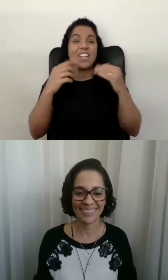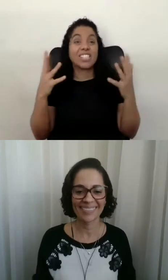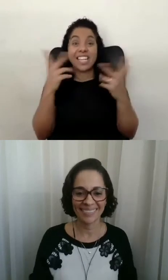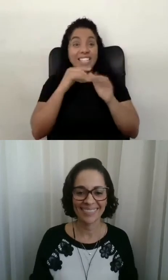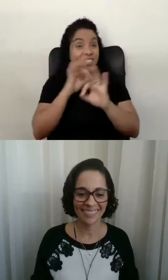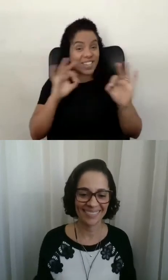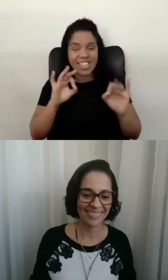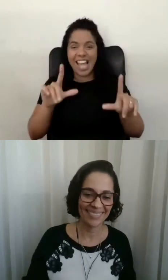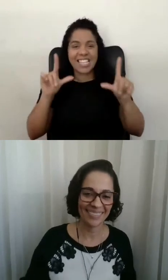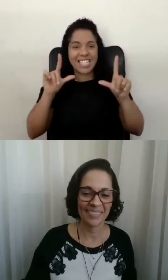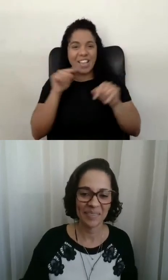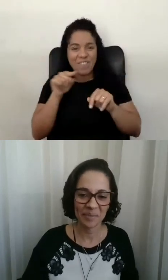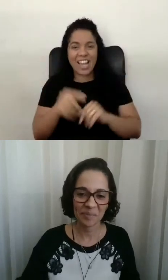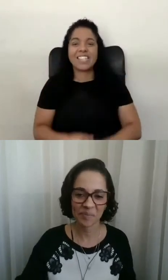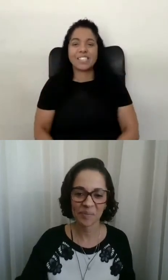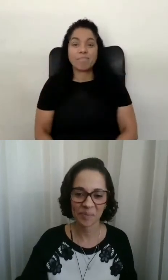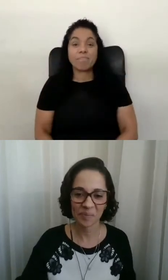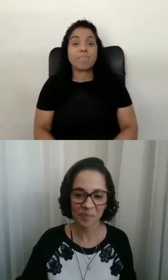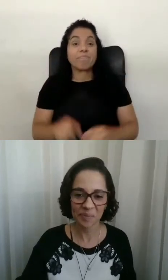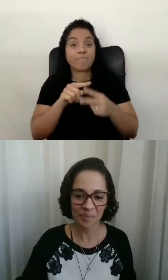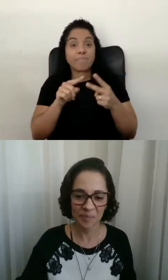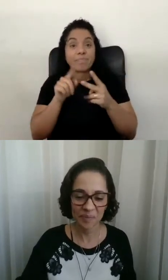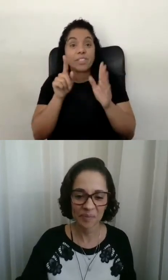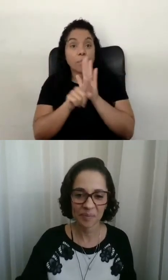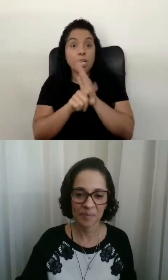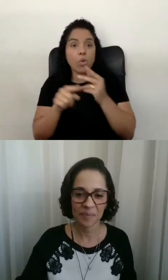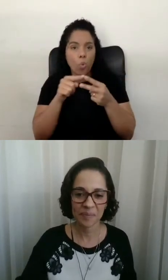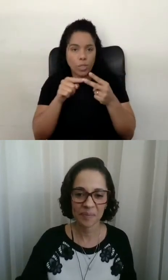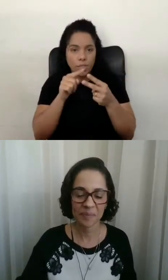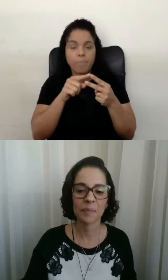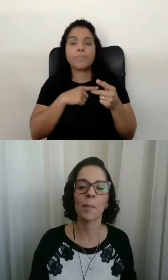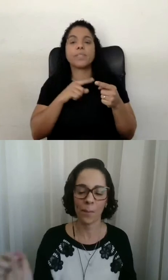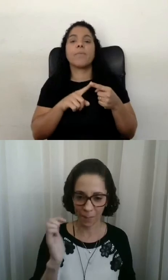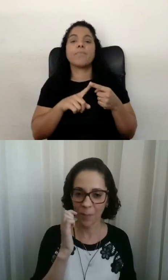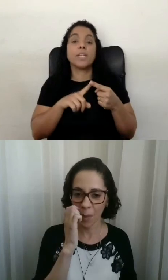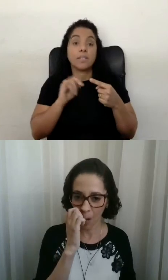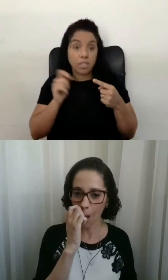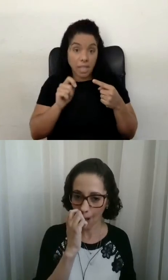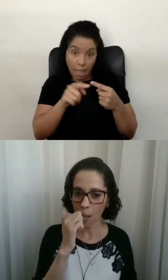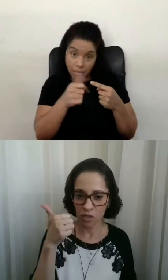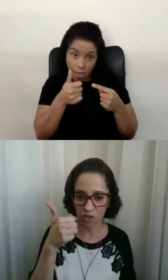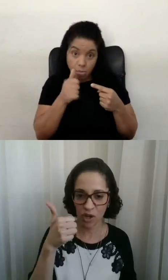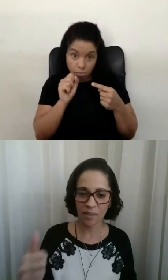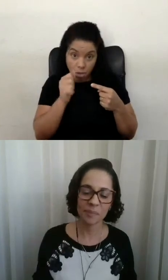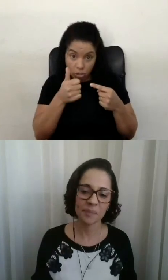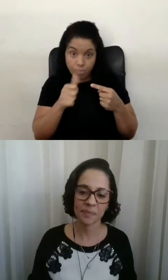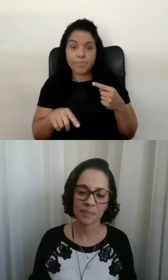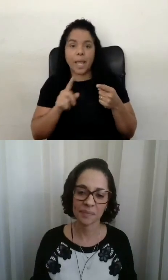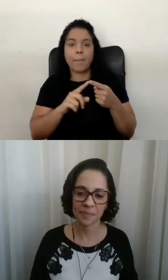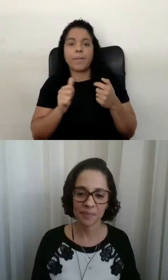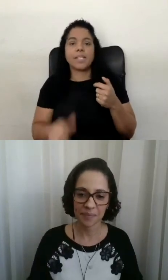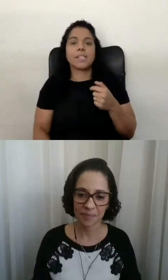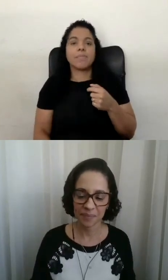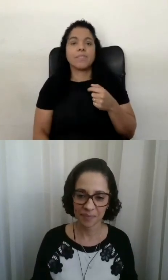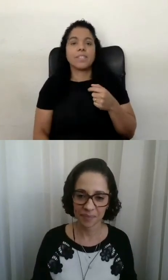imagem. A gente tem duas perguntinhas, eu queria fazer elas, se tiver tudo bem para você. Joia. São